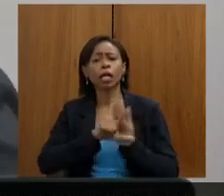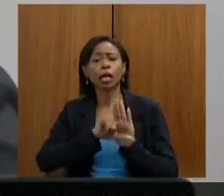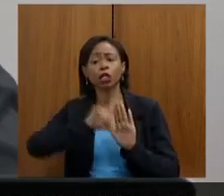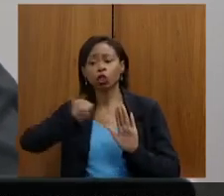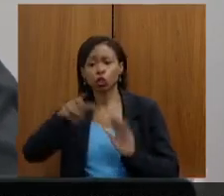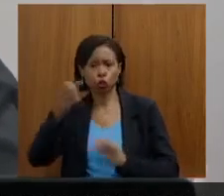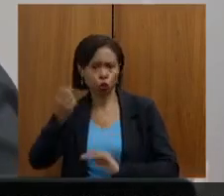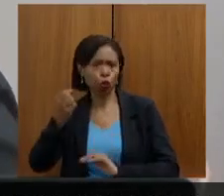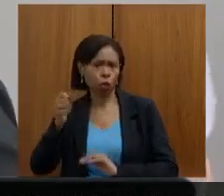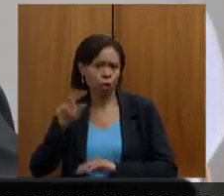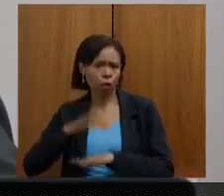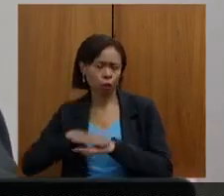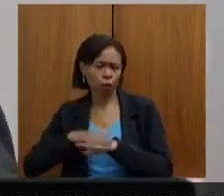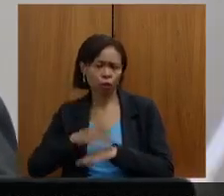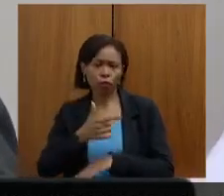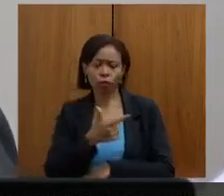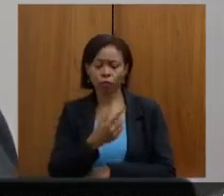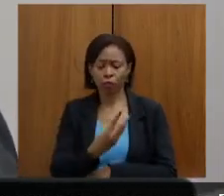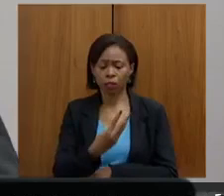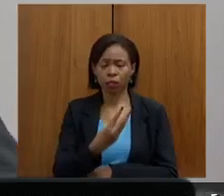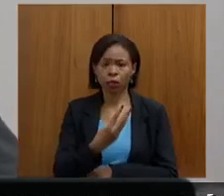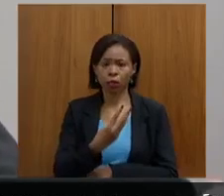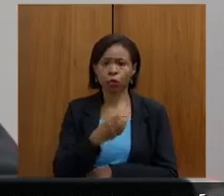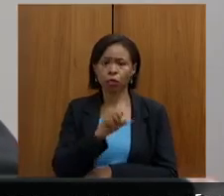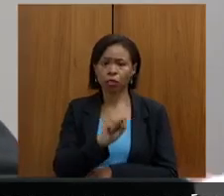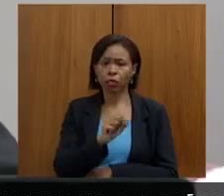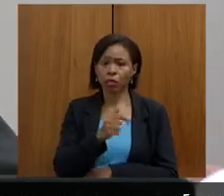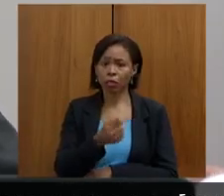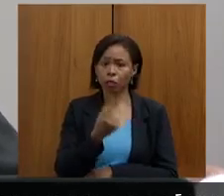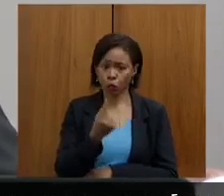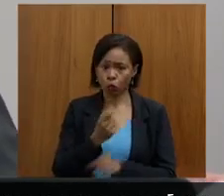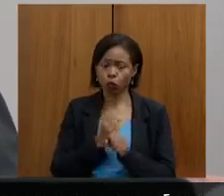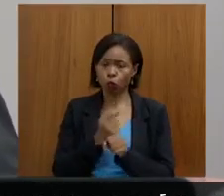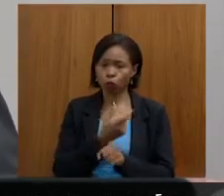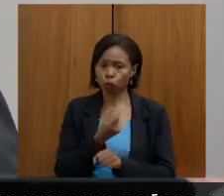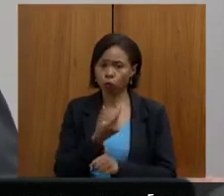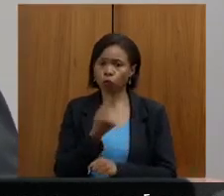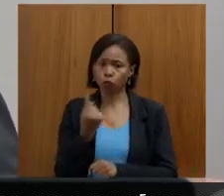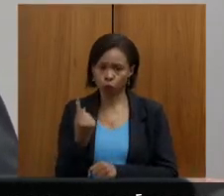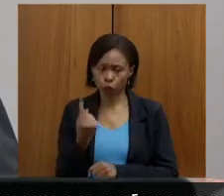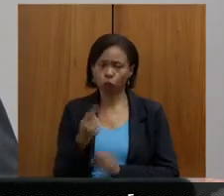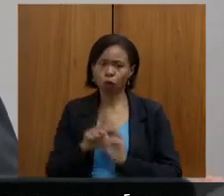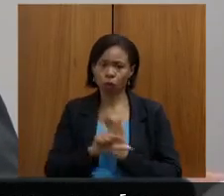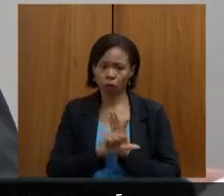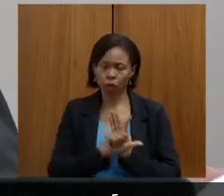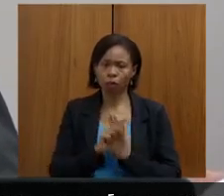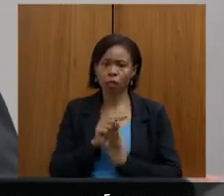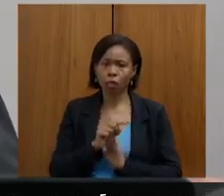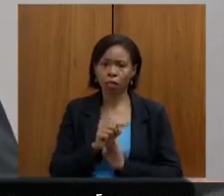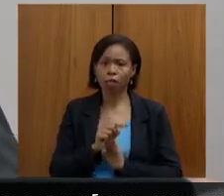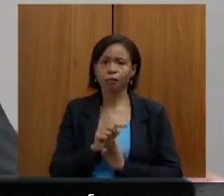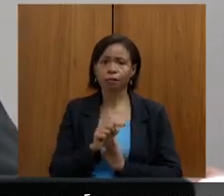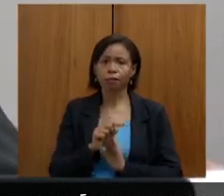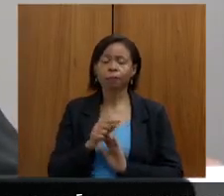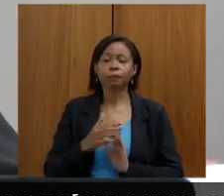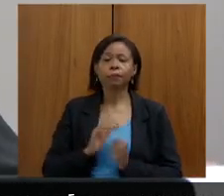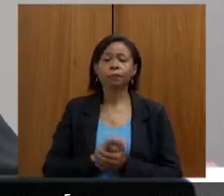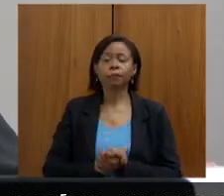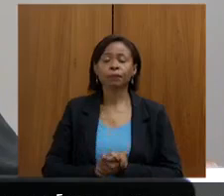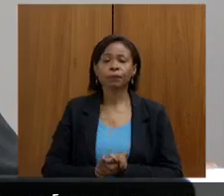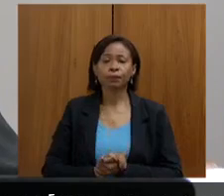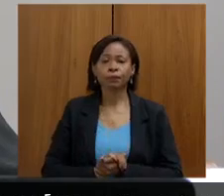João Leite lei 23871 2021 cuja relatoria coube a este Deputado nesta condição